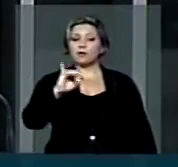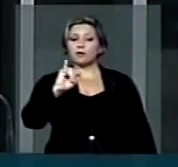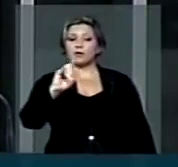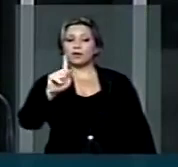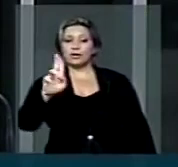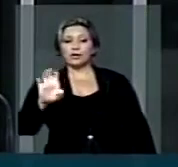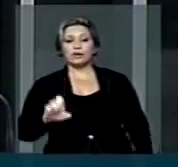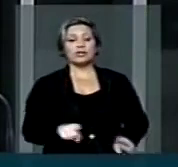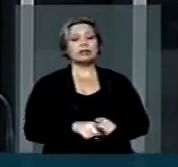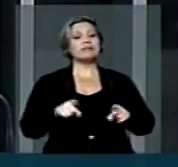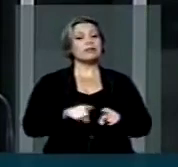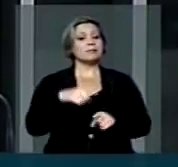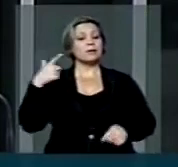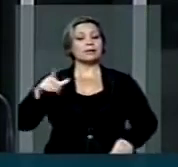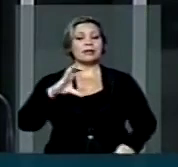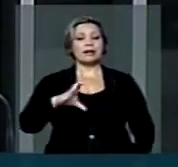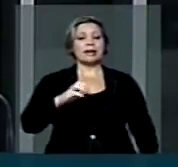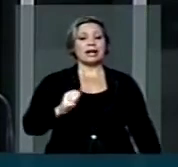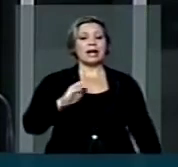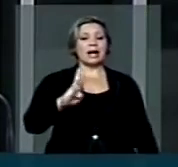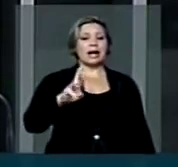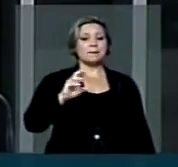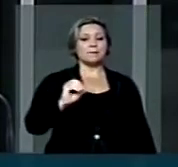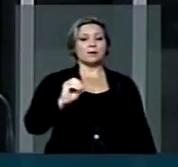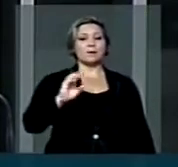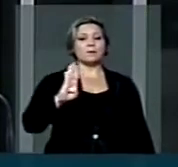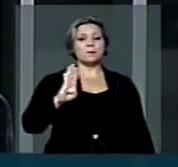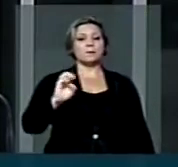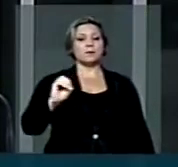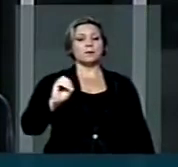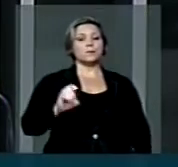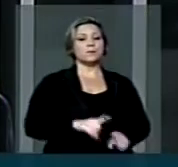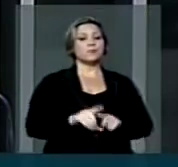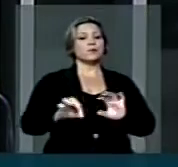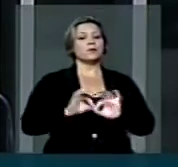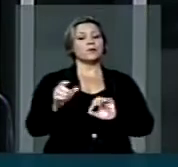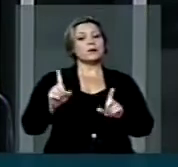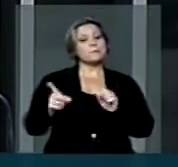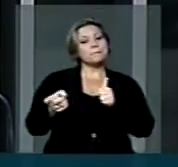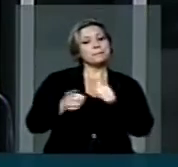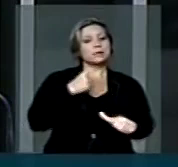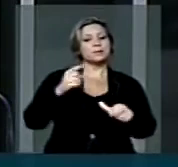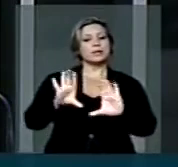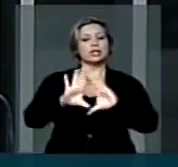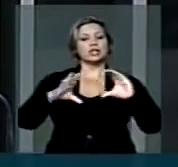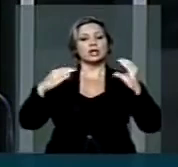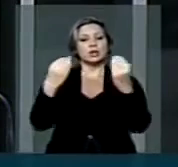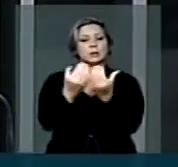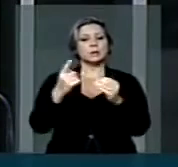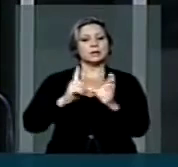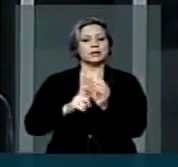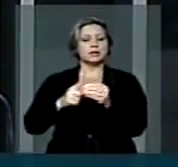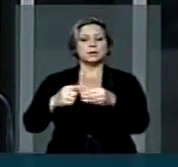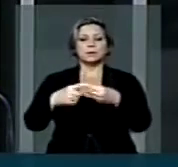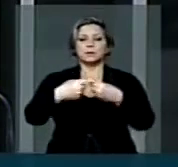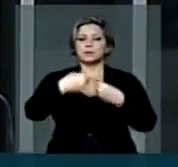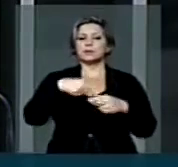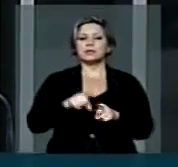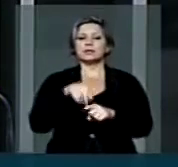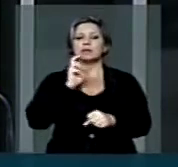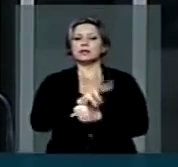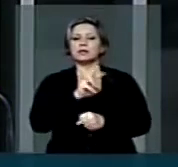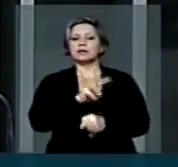presidente, é que Cabrobó realiza a primeira conferência municipal de proteção